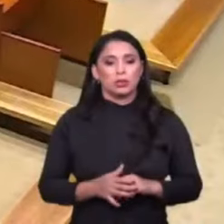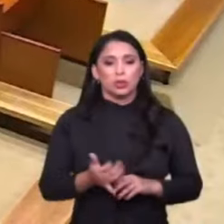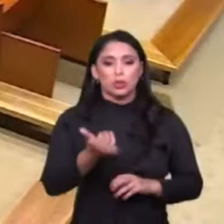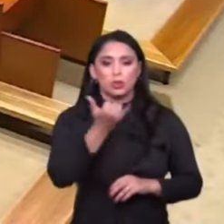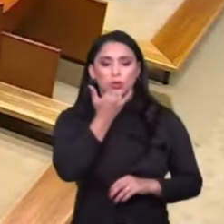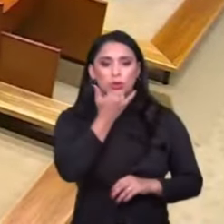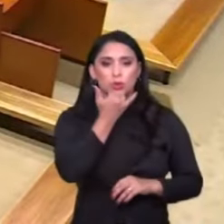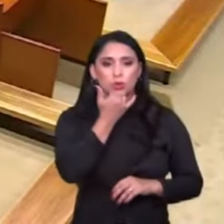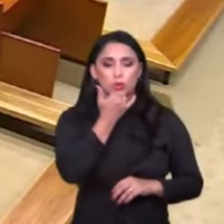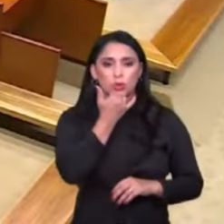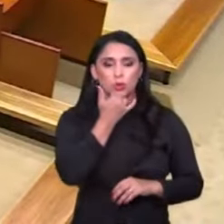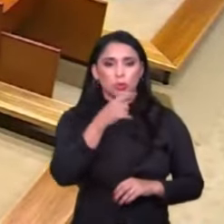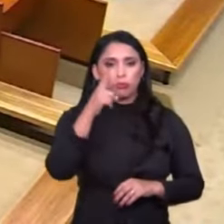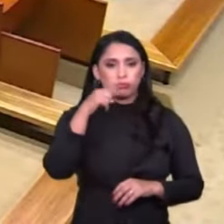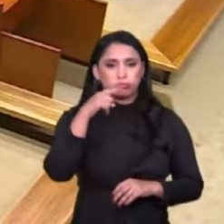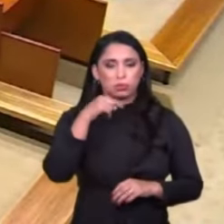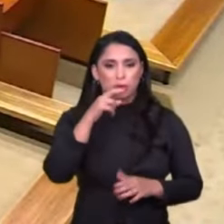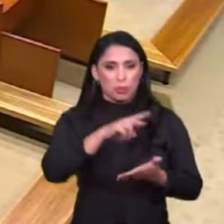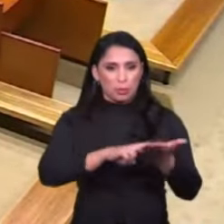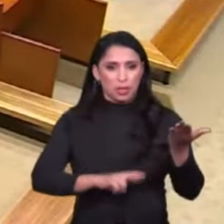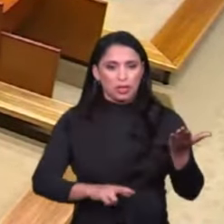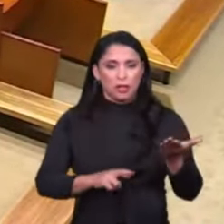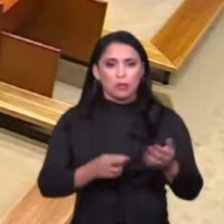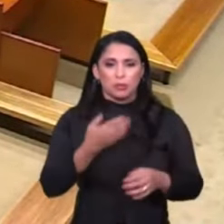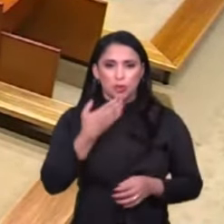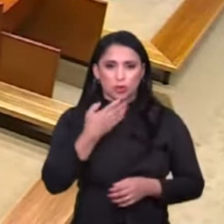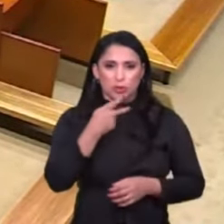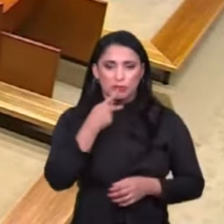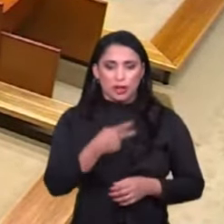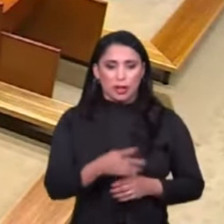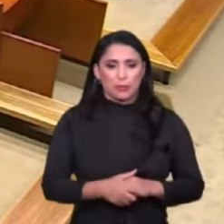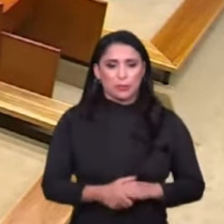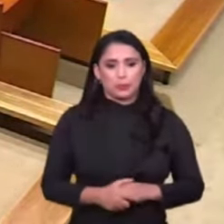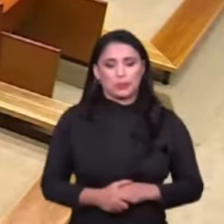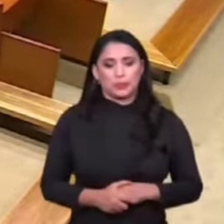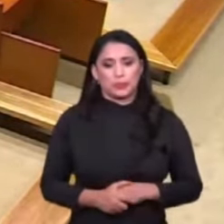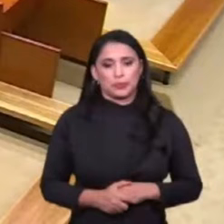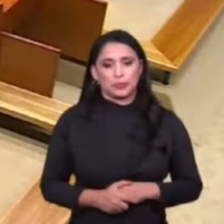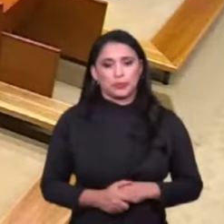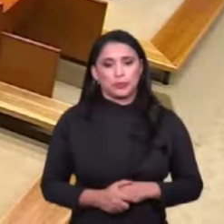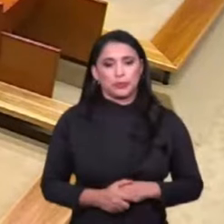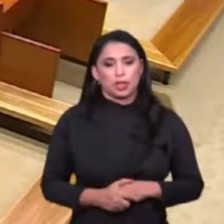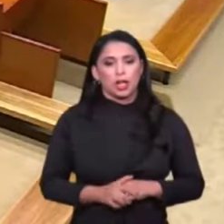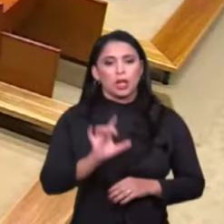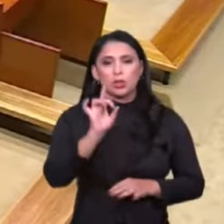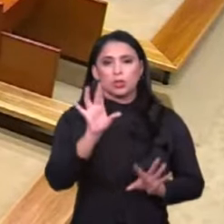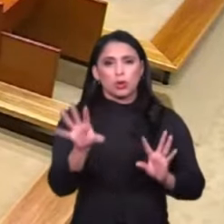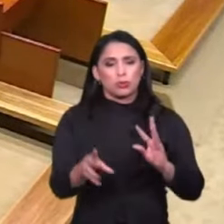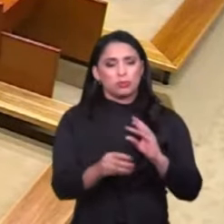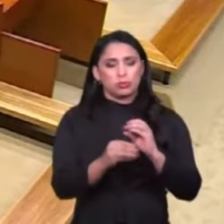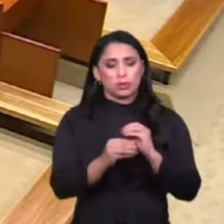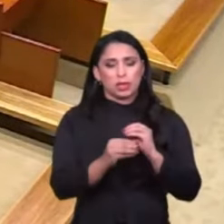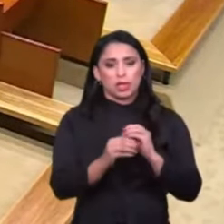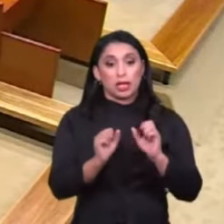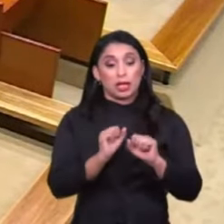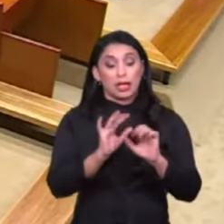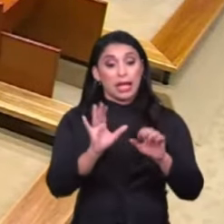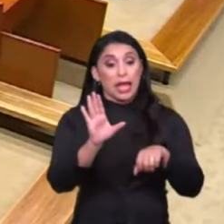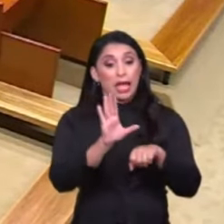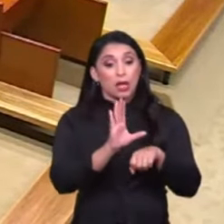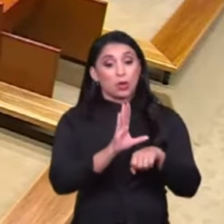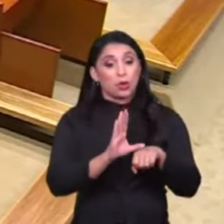para... Pois não, ministro Gilmar Mendes. Brevíssima observação. Eu só vou deixar claro que na